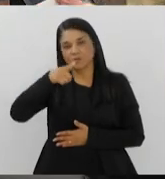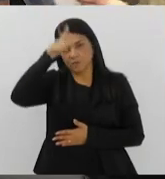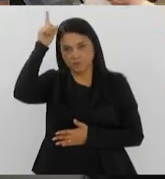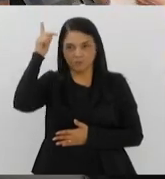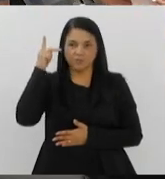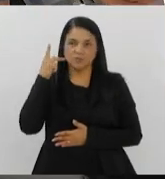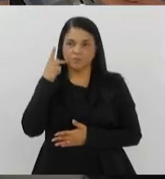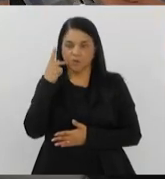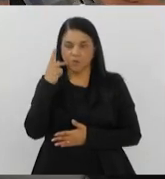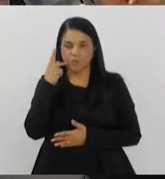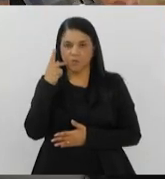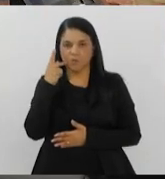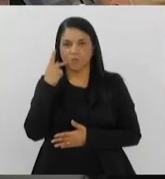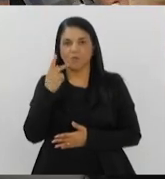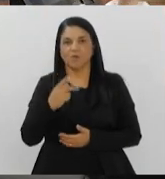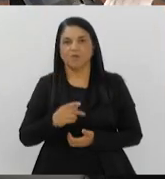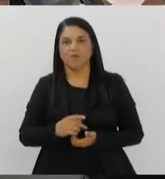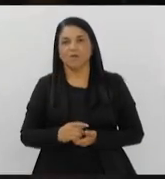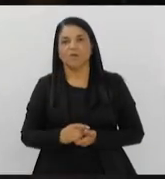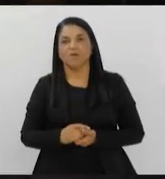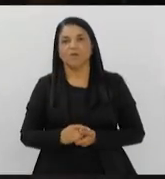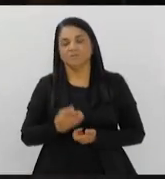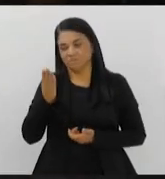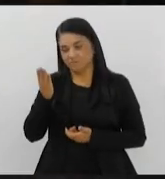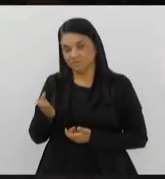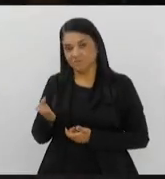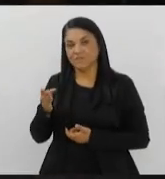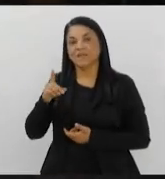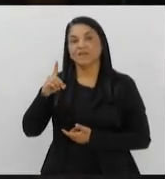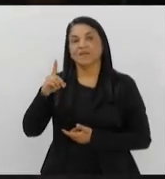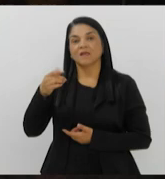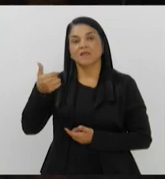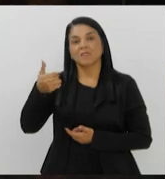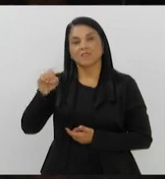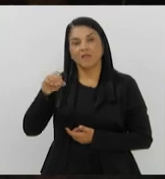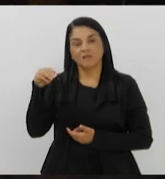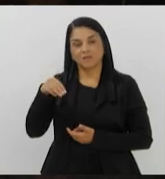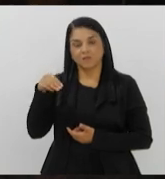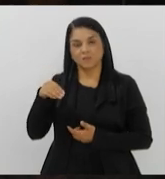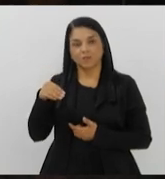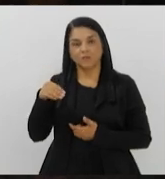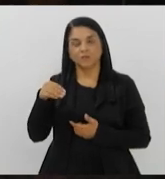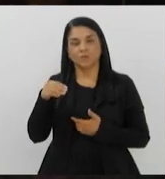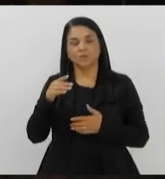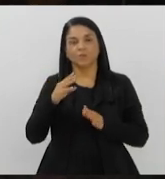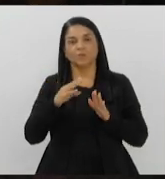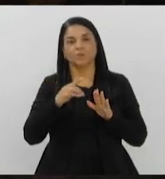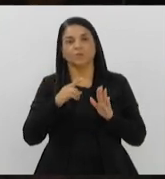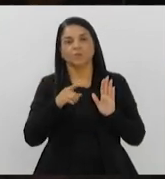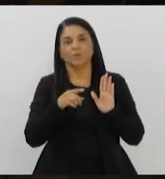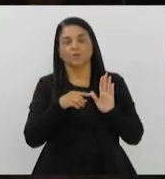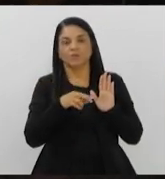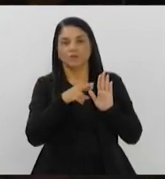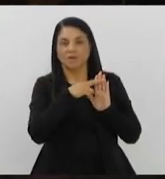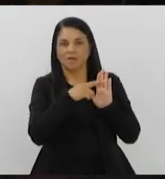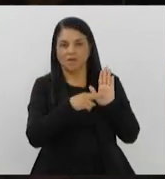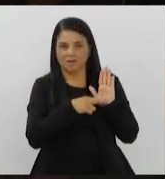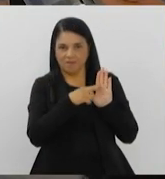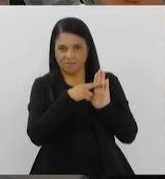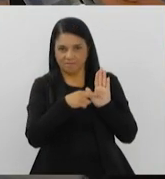Paulo Corrêa da Rocha. Vossa Excelência dispõe de 10 minutos no tempo regimental.